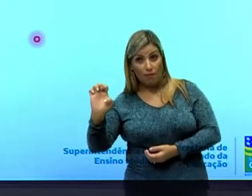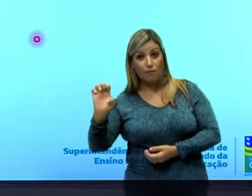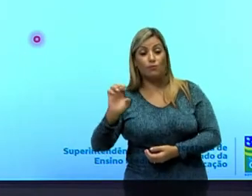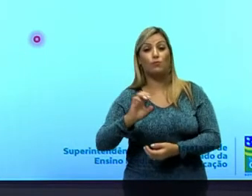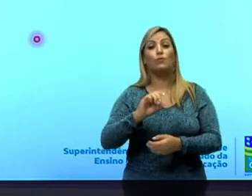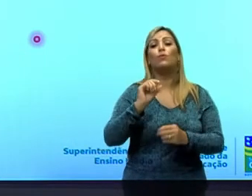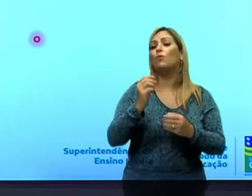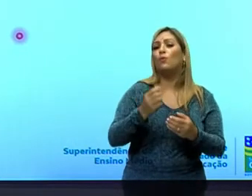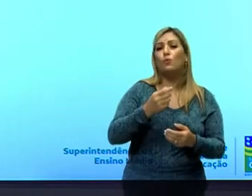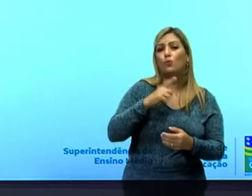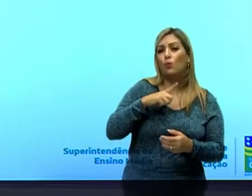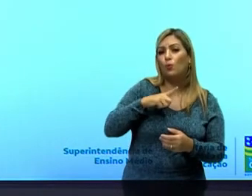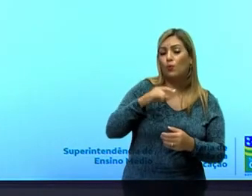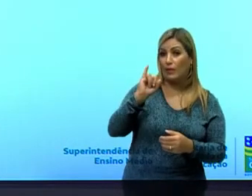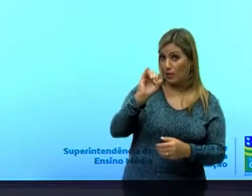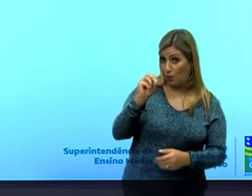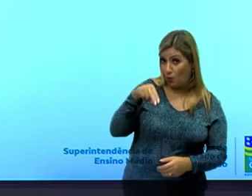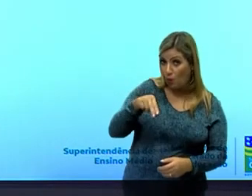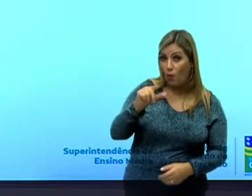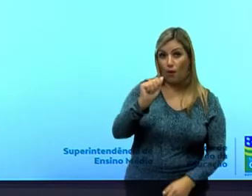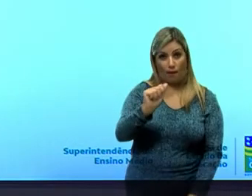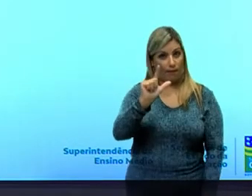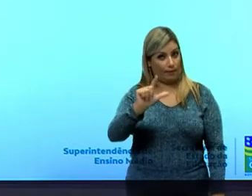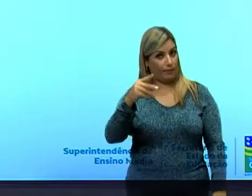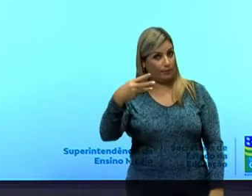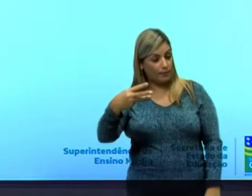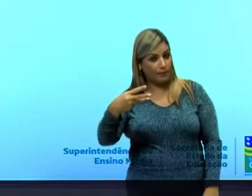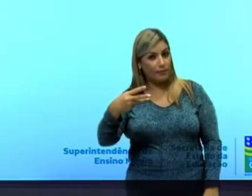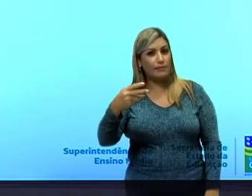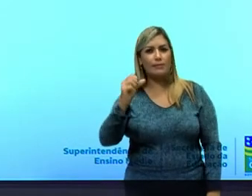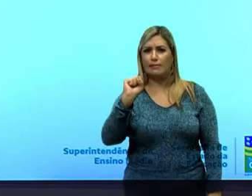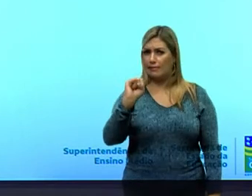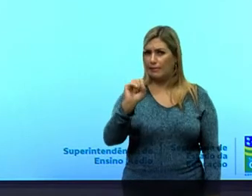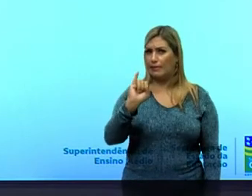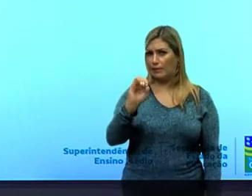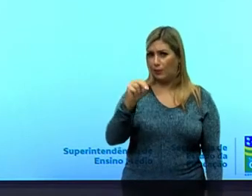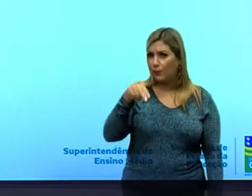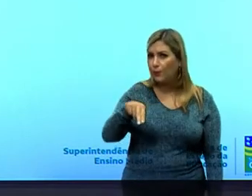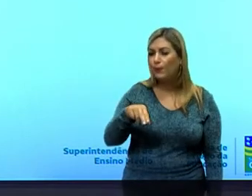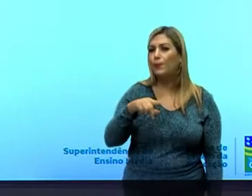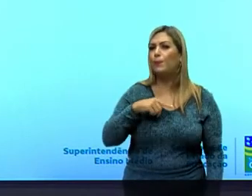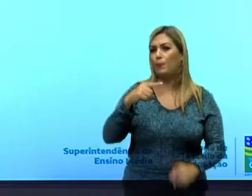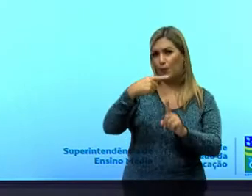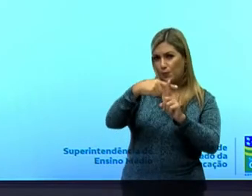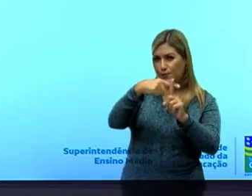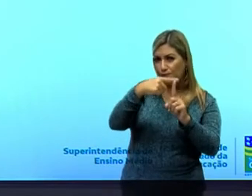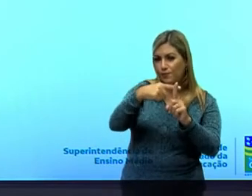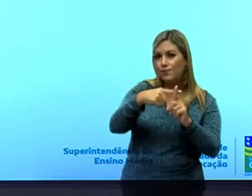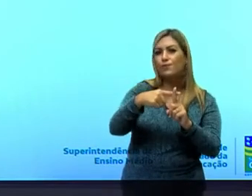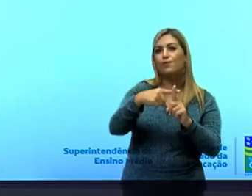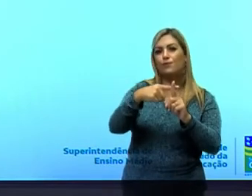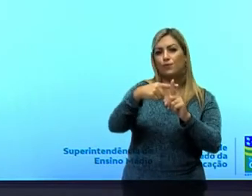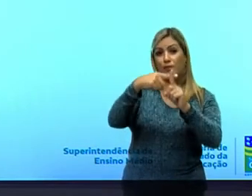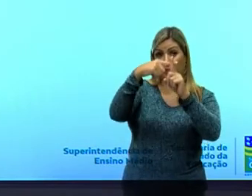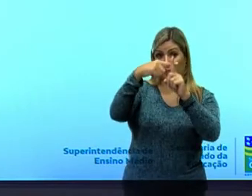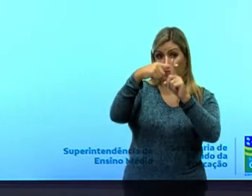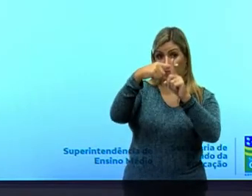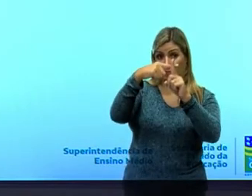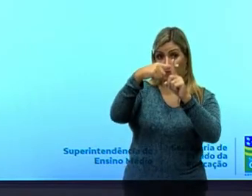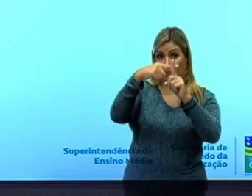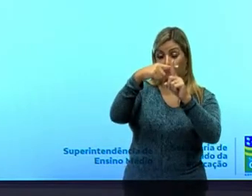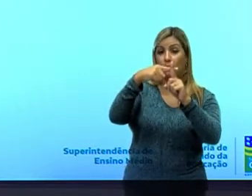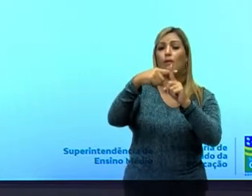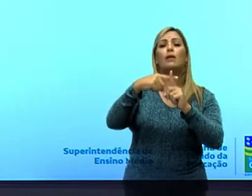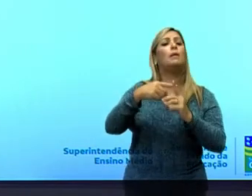elétrons do íon al3 então se ele é um íon e ele é positivo em cima significa que